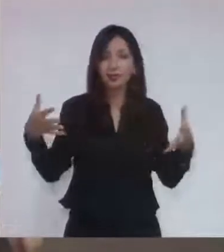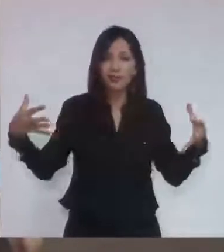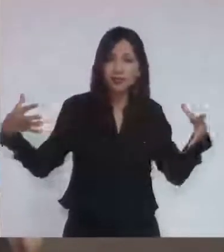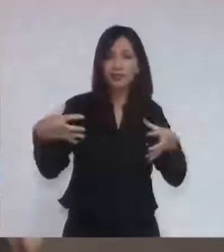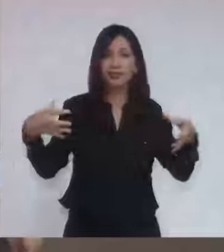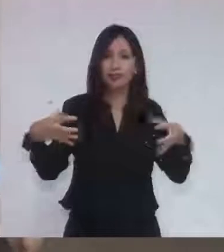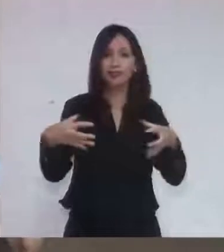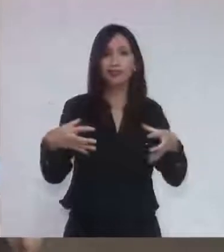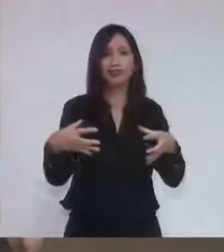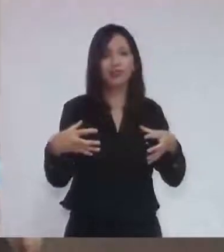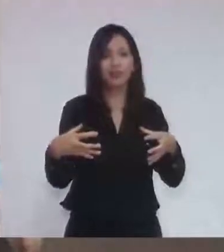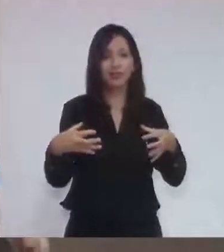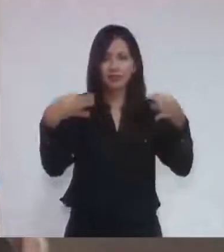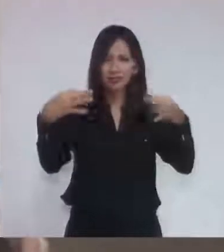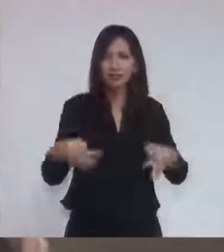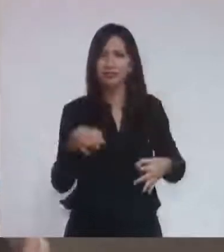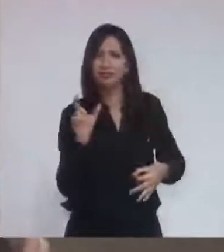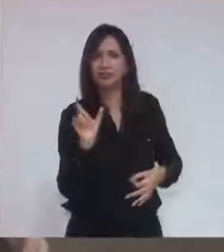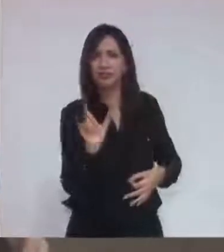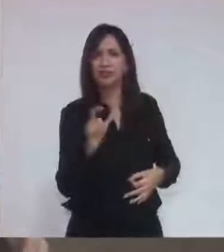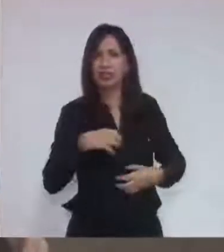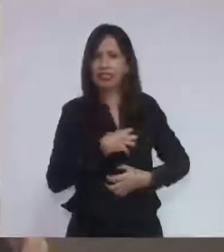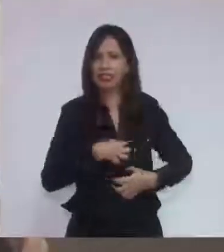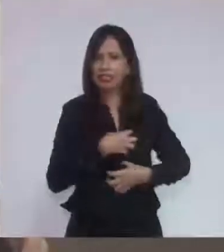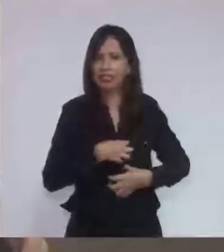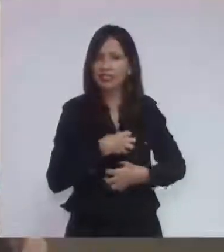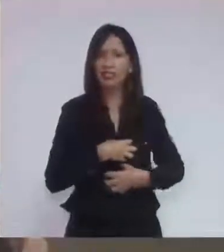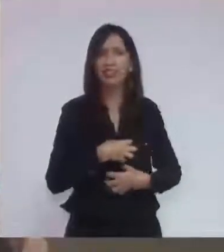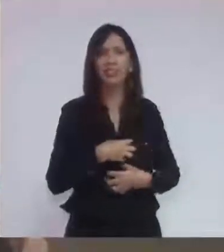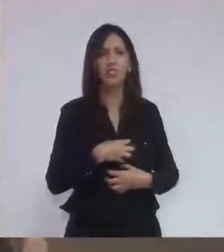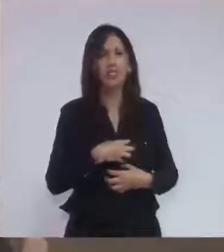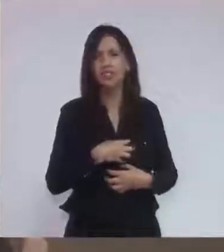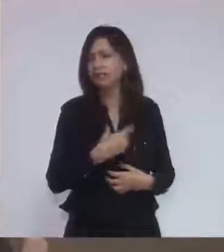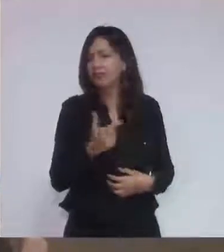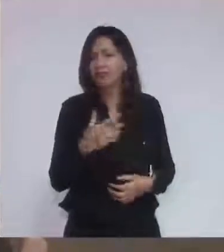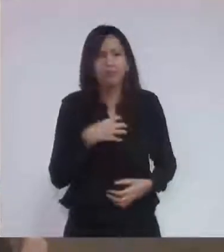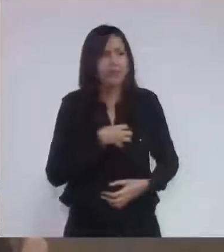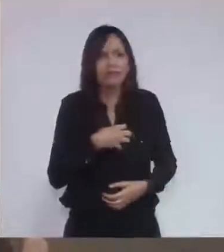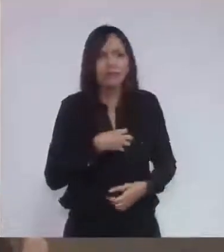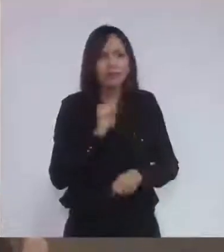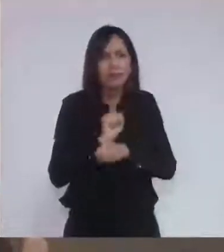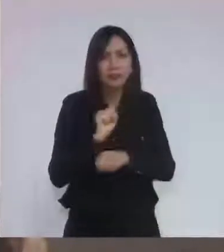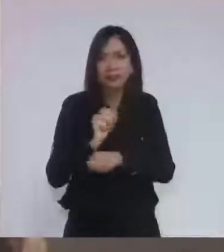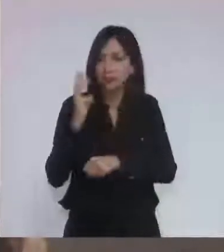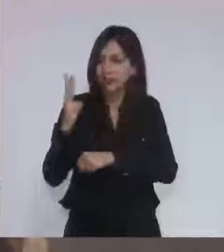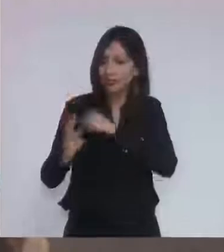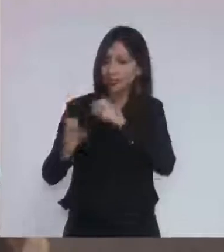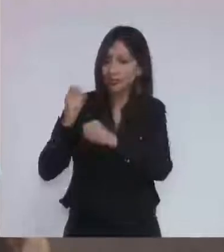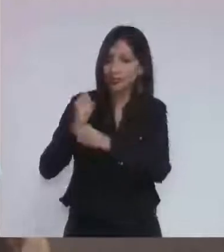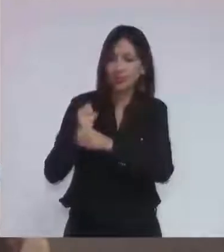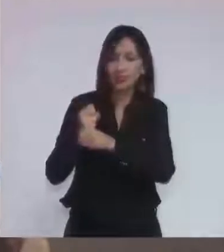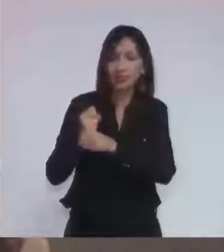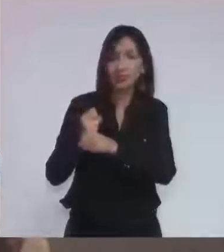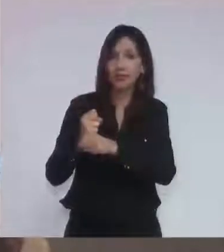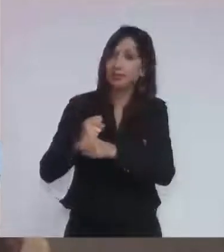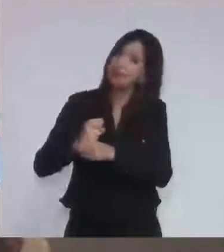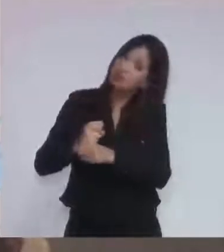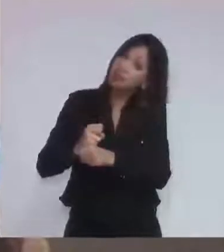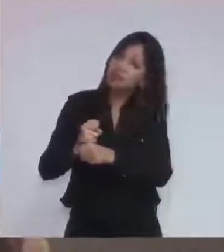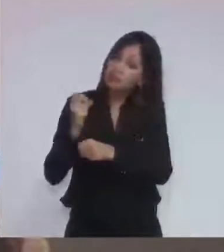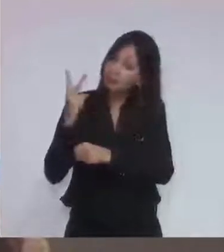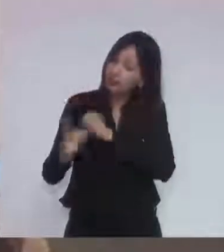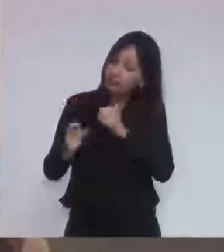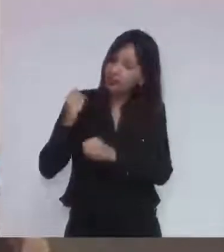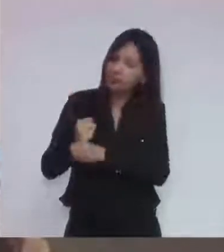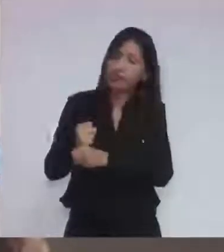fato, a palavra certa é irritado mesmo, porque não tem sentido você esperar 3 anos ou 2 anos para